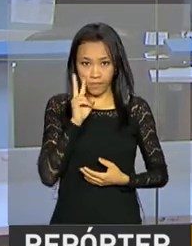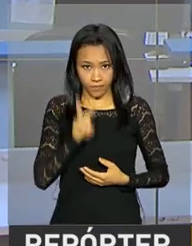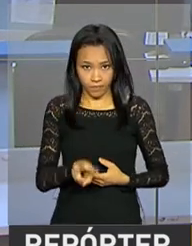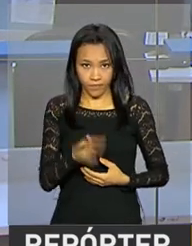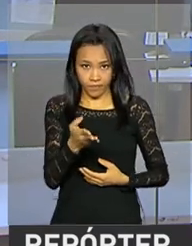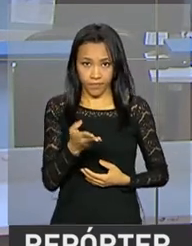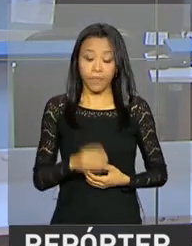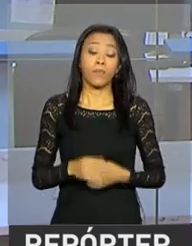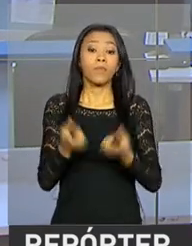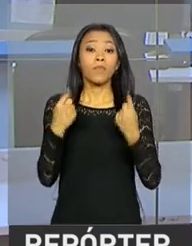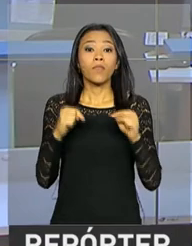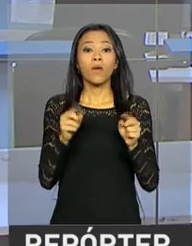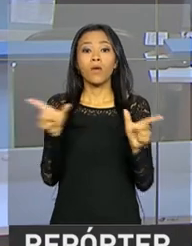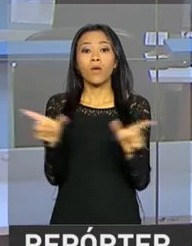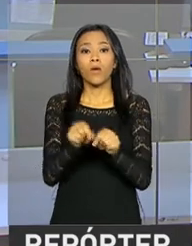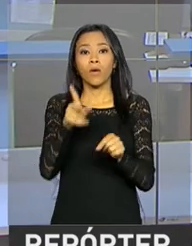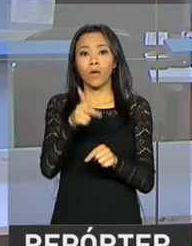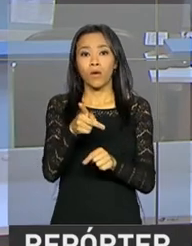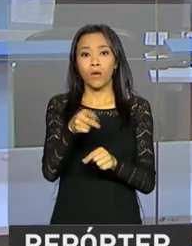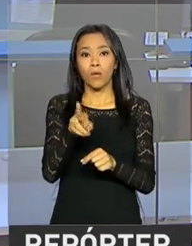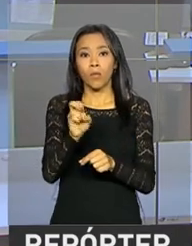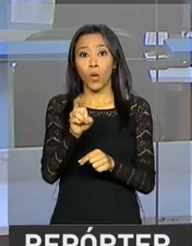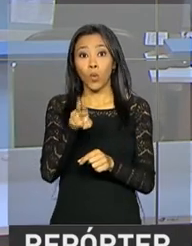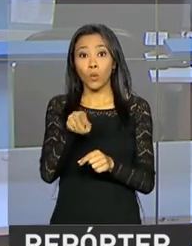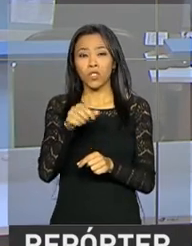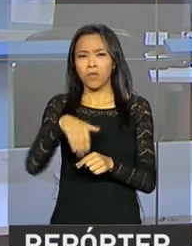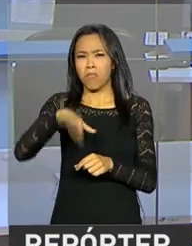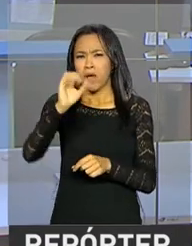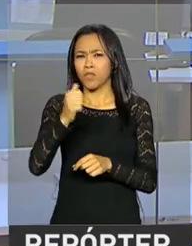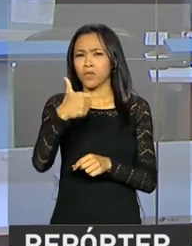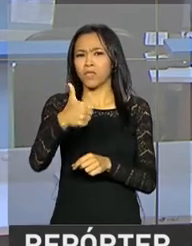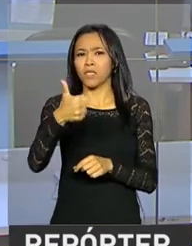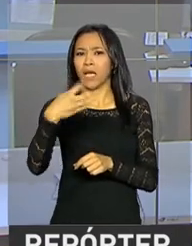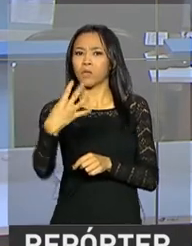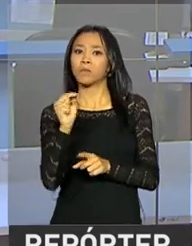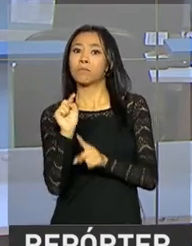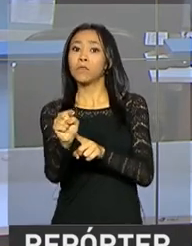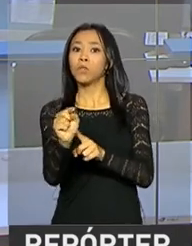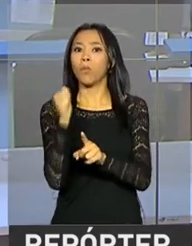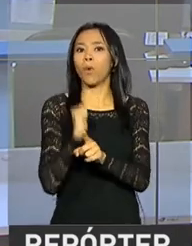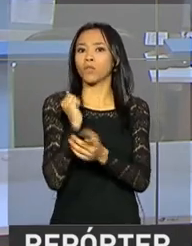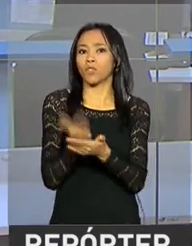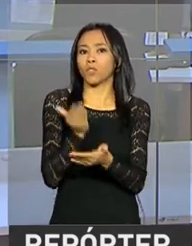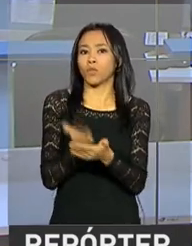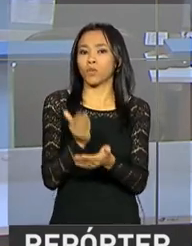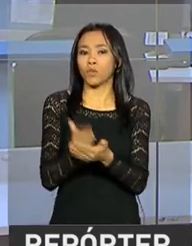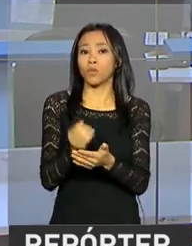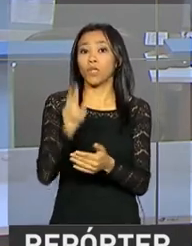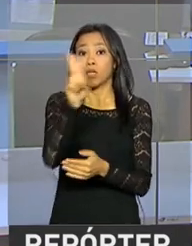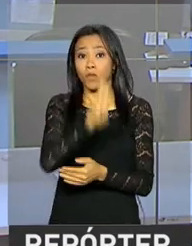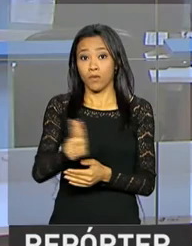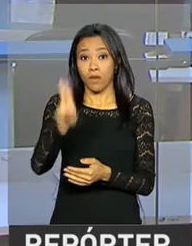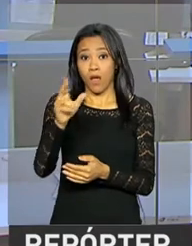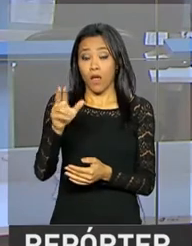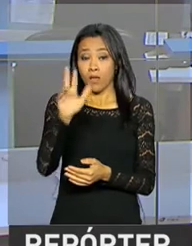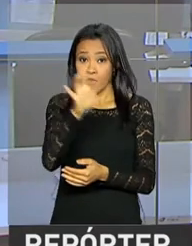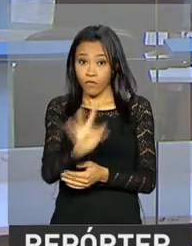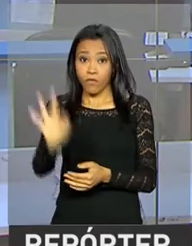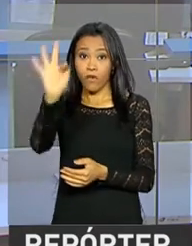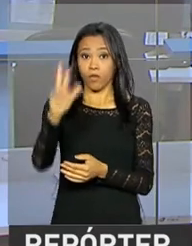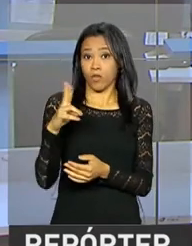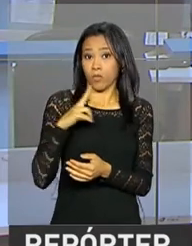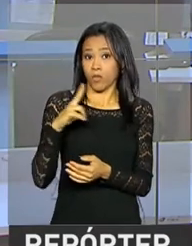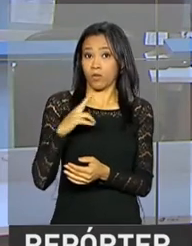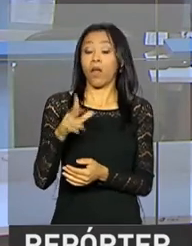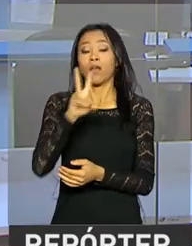prouni.mec.gov.br. O ProUni oferece mais de 214 mil bolsas de estudo em faculdades particulares. O resultado sai